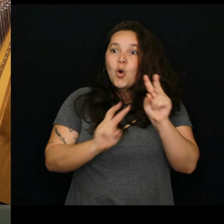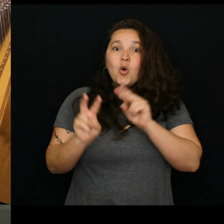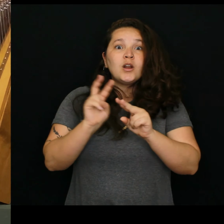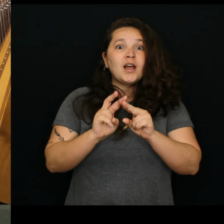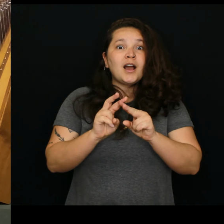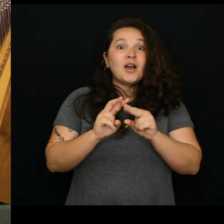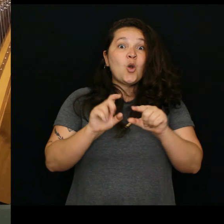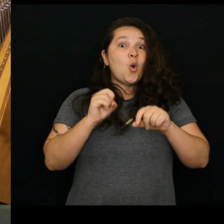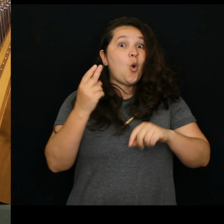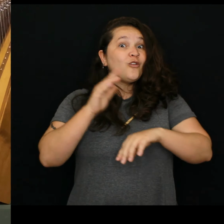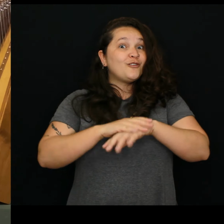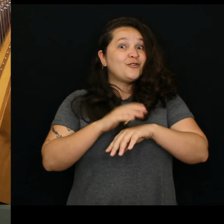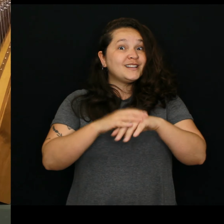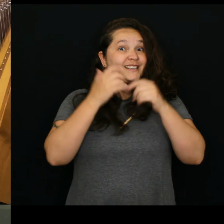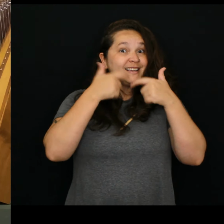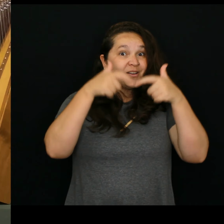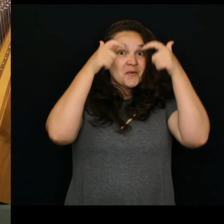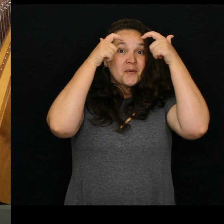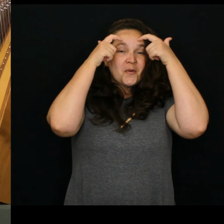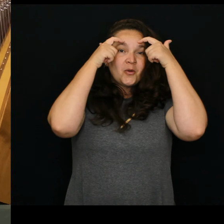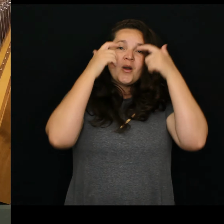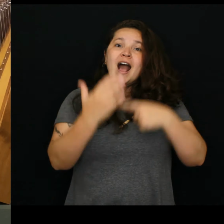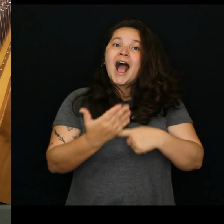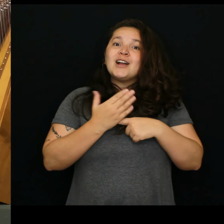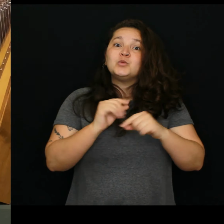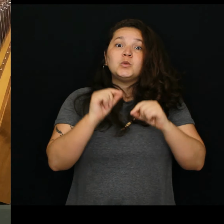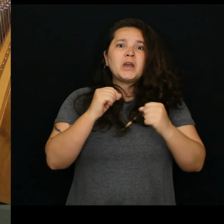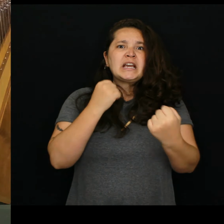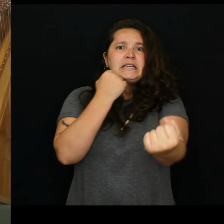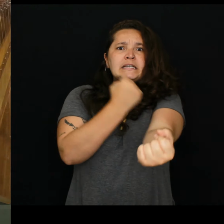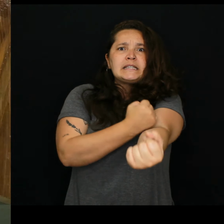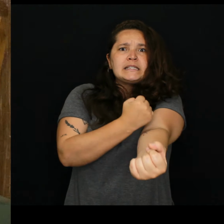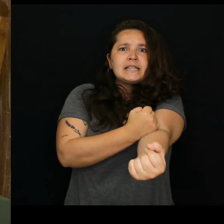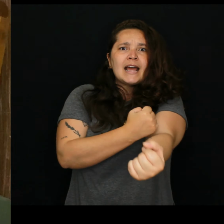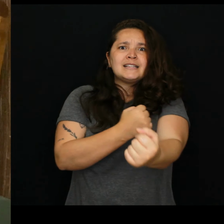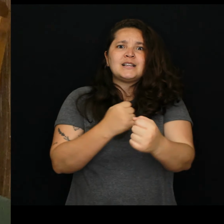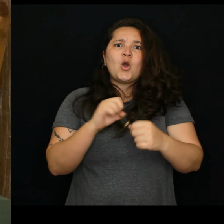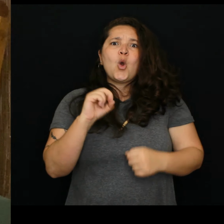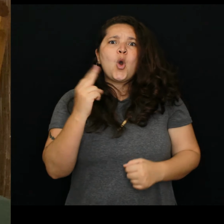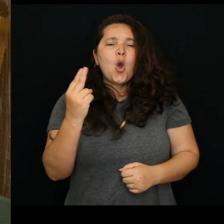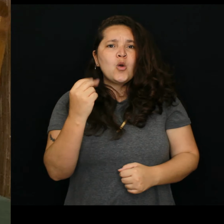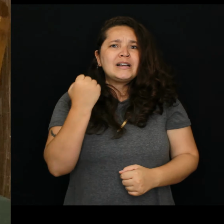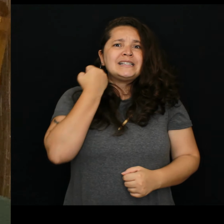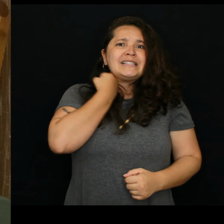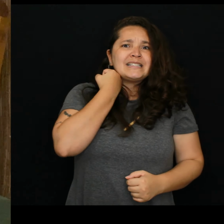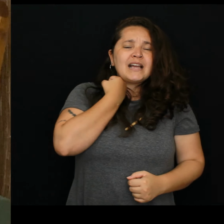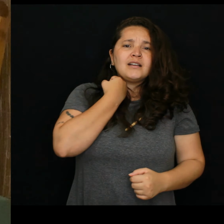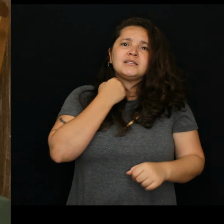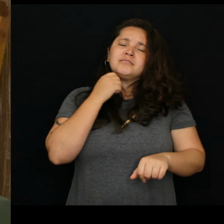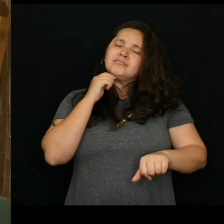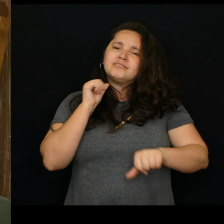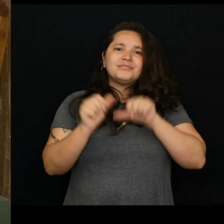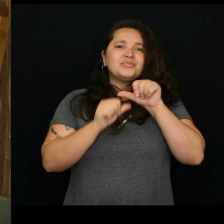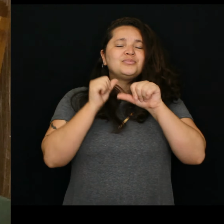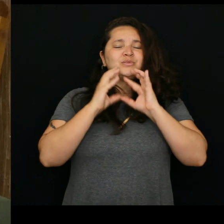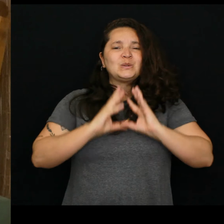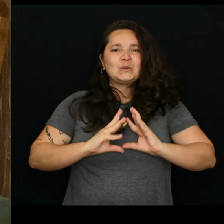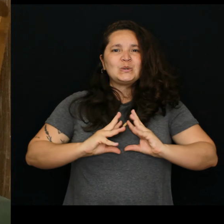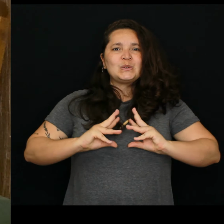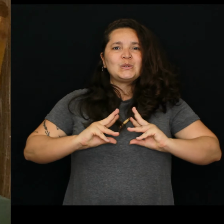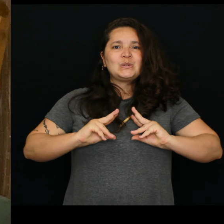uma coroa de flores, ajuda a reduzir o estresse. Leva sua mente a um estado meditativo e